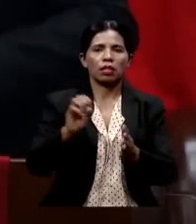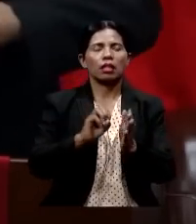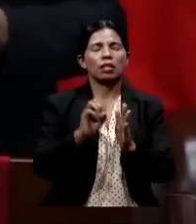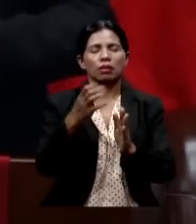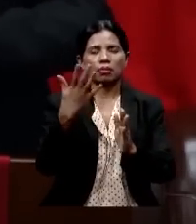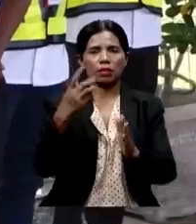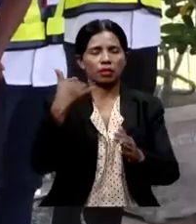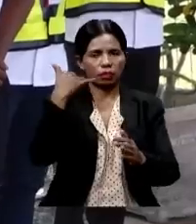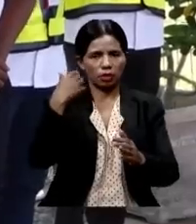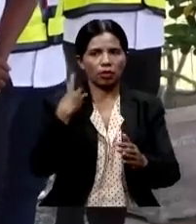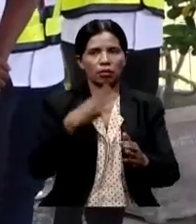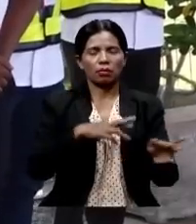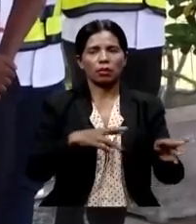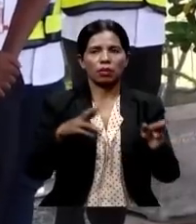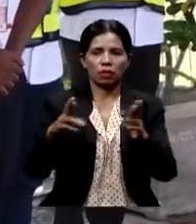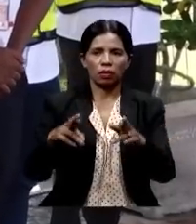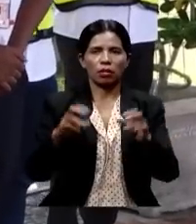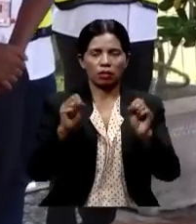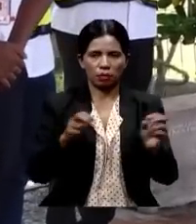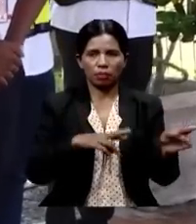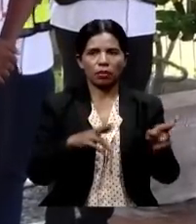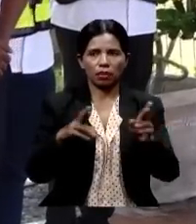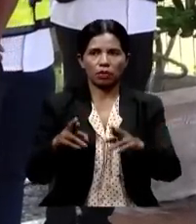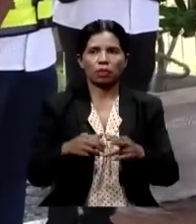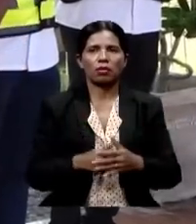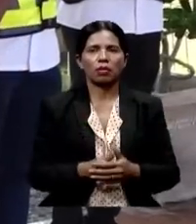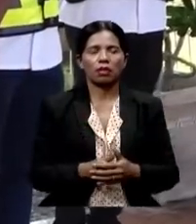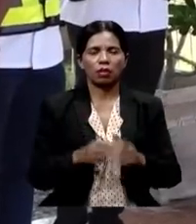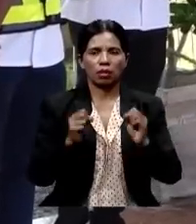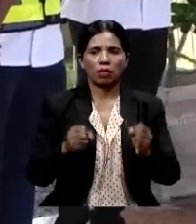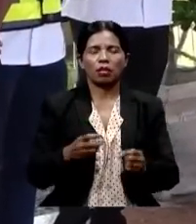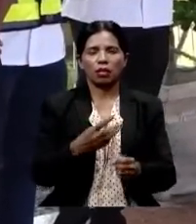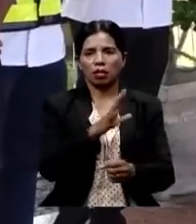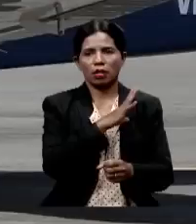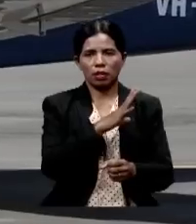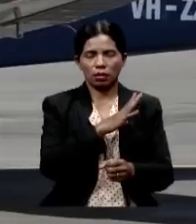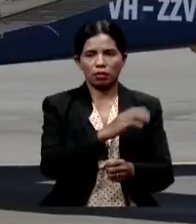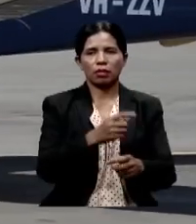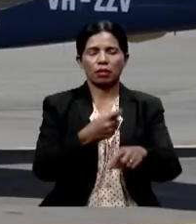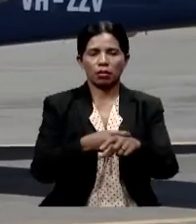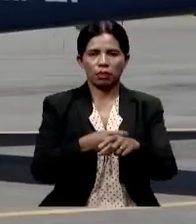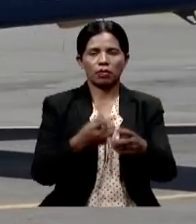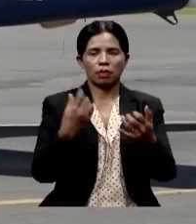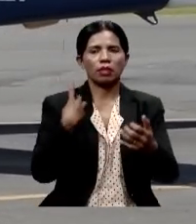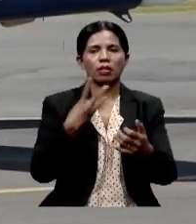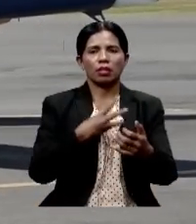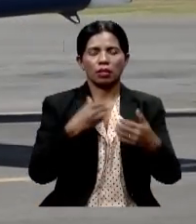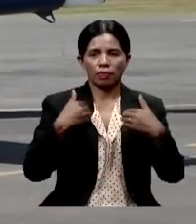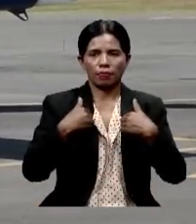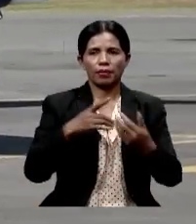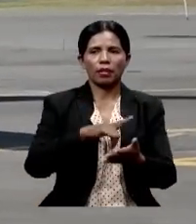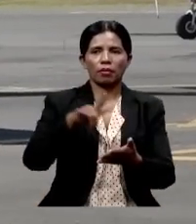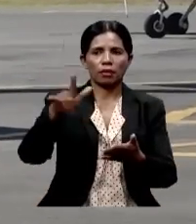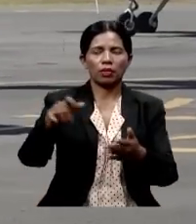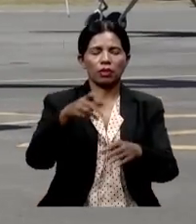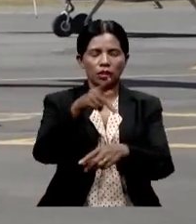Miami ne ami pronto avião pronto piloto pronto piloto pronto autoridade passe pronto depende ba a situação ne beke ia ne tamba avião saiu sine